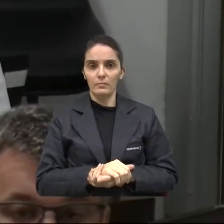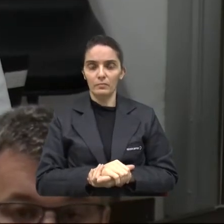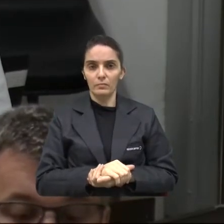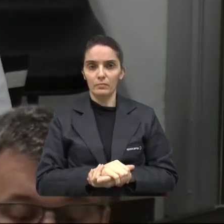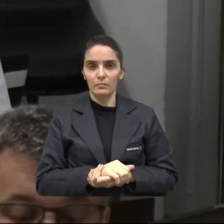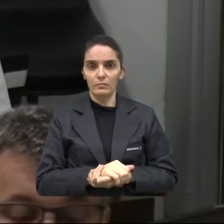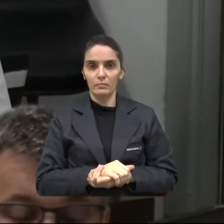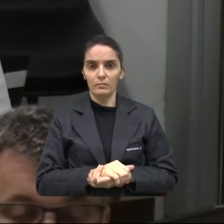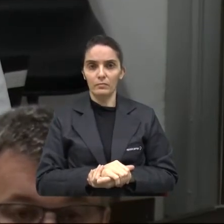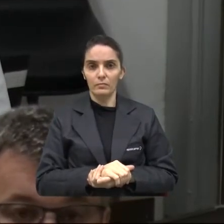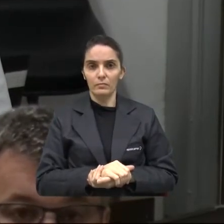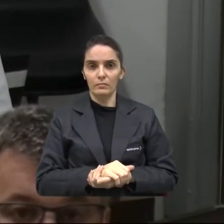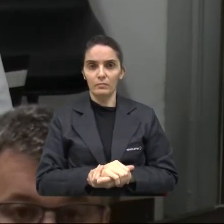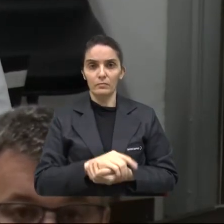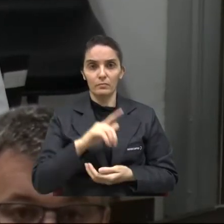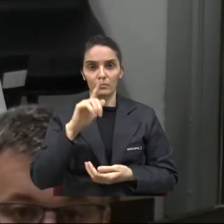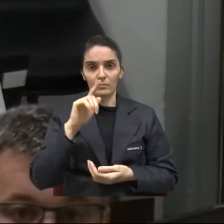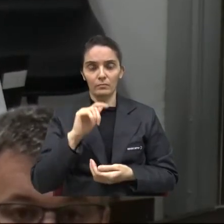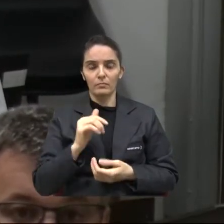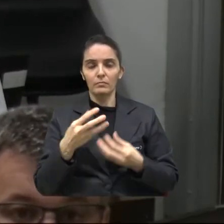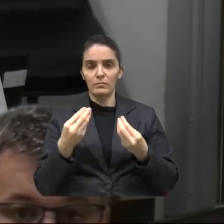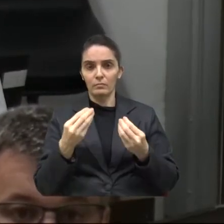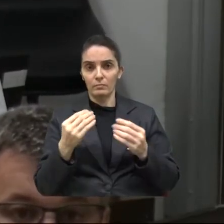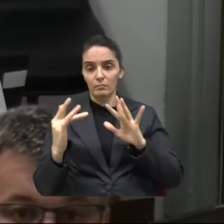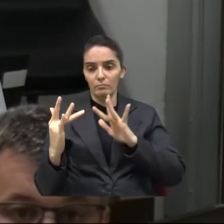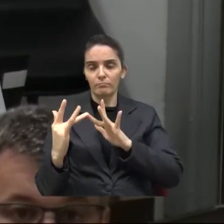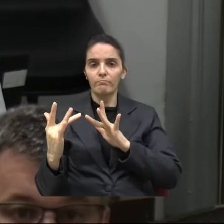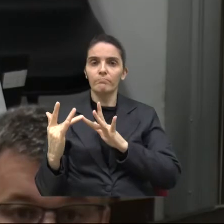nós tivemos uma ligação muito grande. Eu não consigo